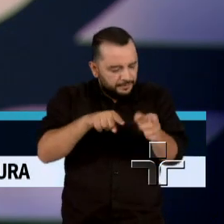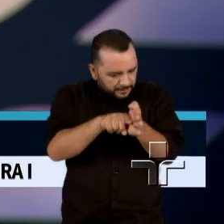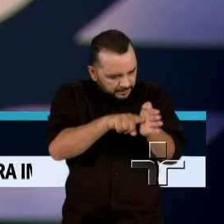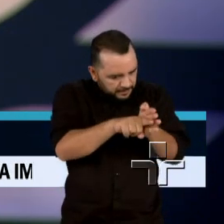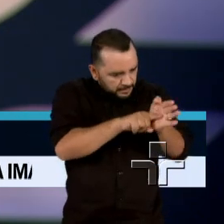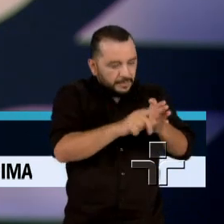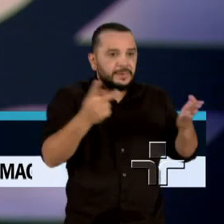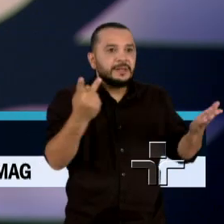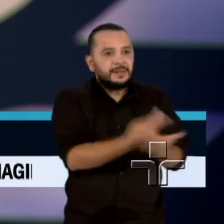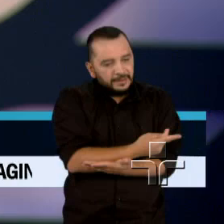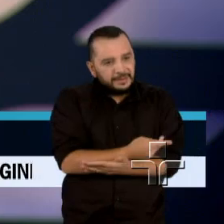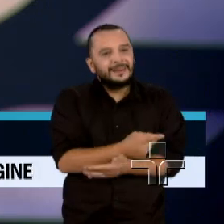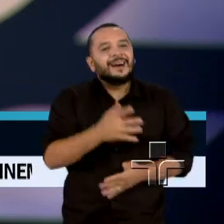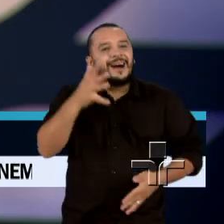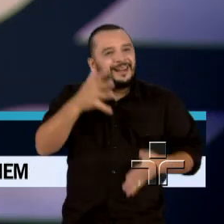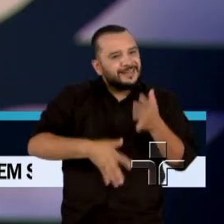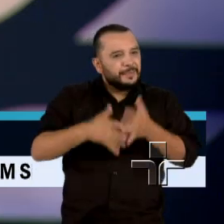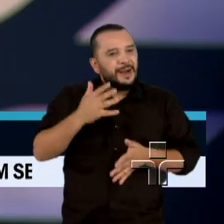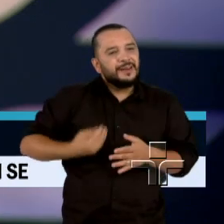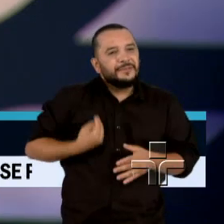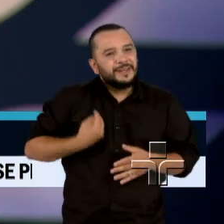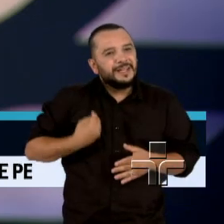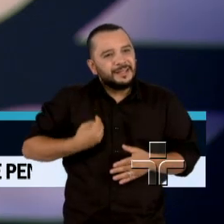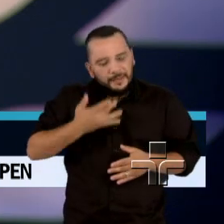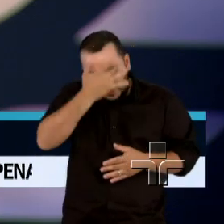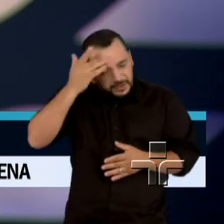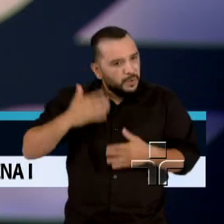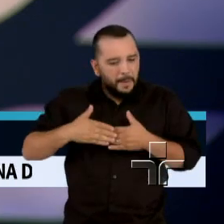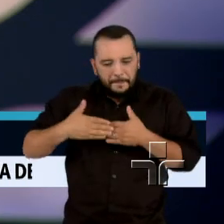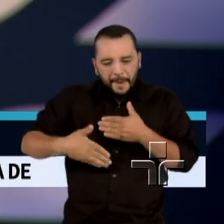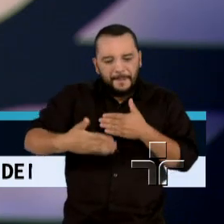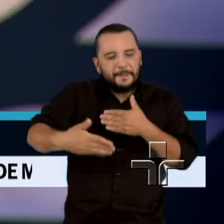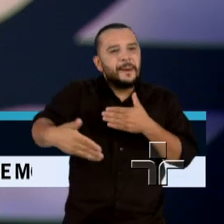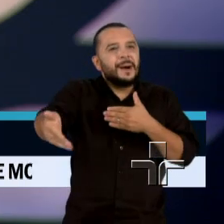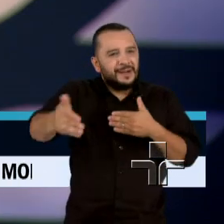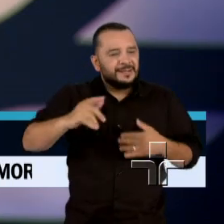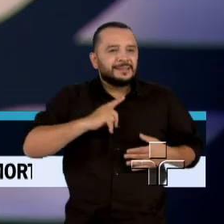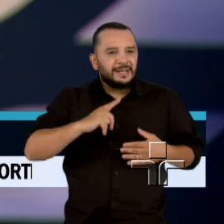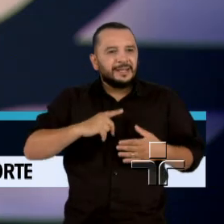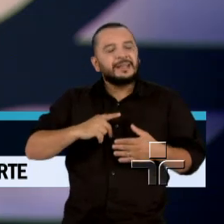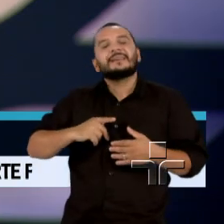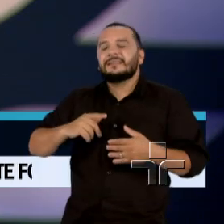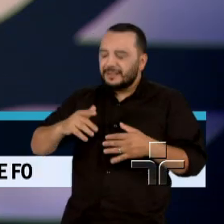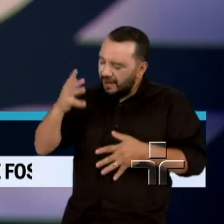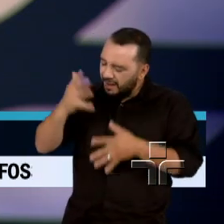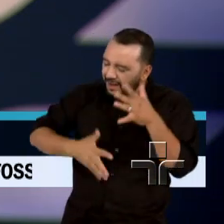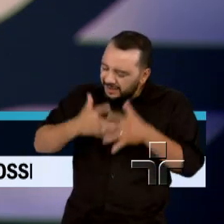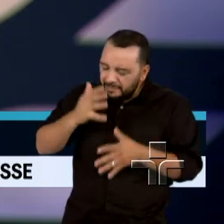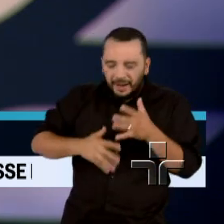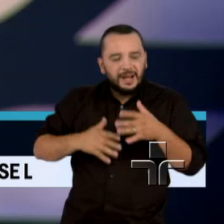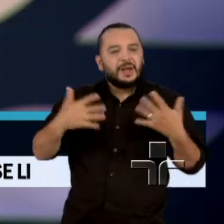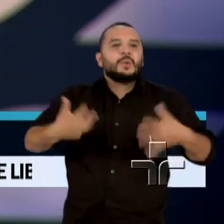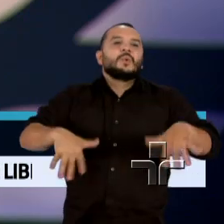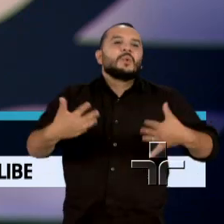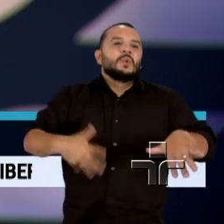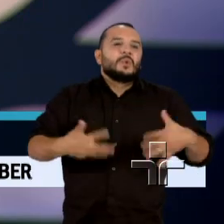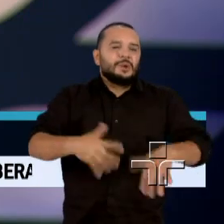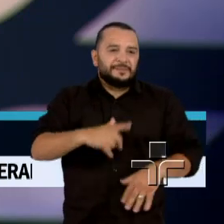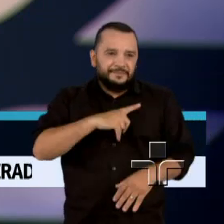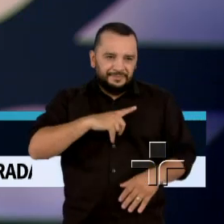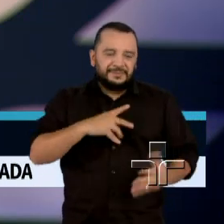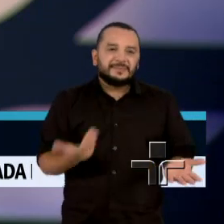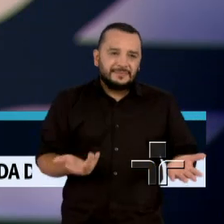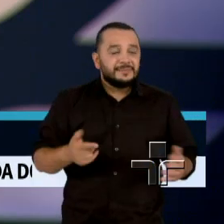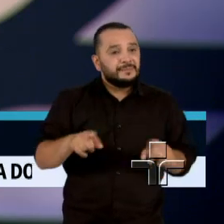traz impactos na vida toda dessa pessoa, né? E impactos muito graves. Né? E eu acho que, além de uma outra questão